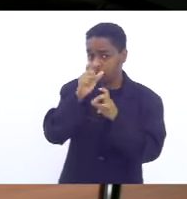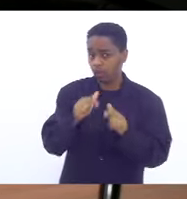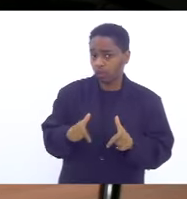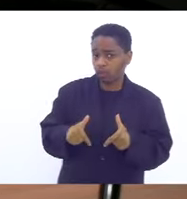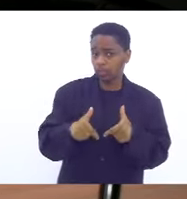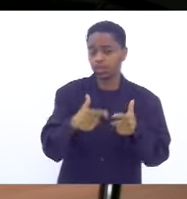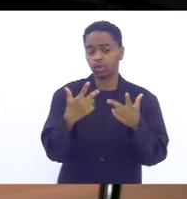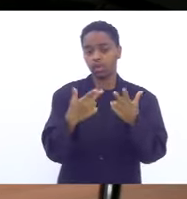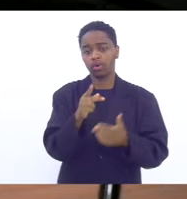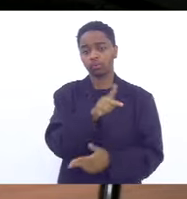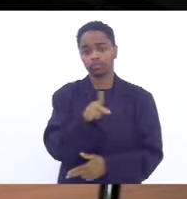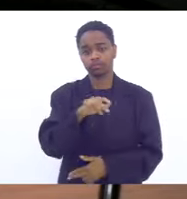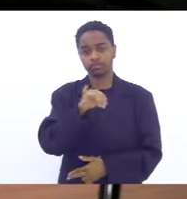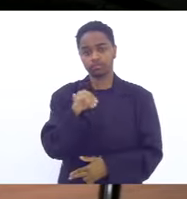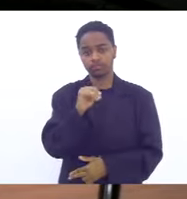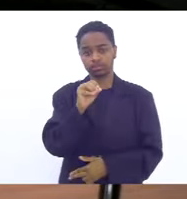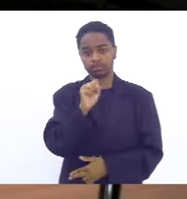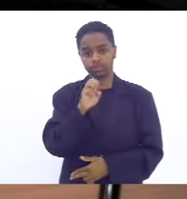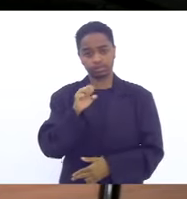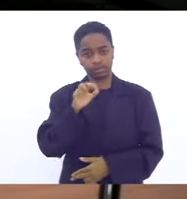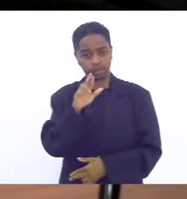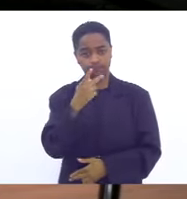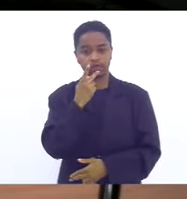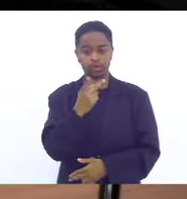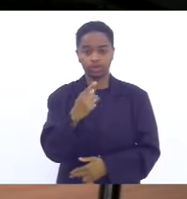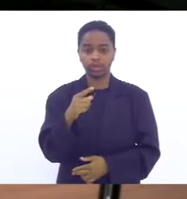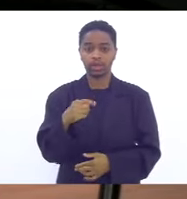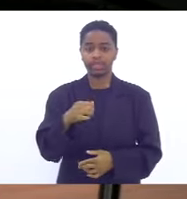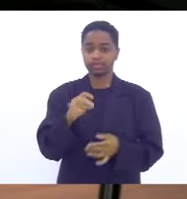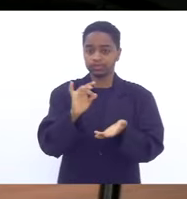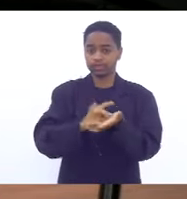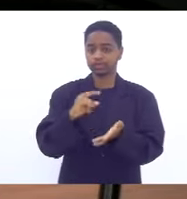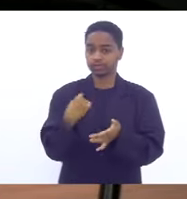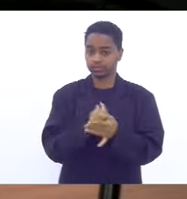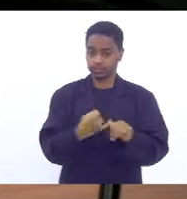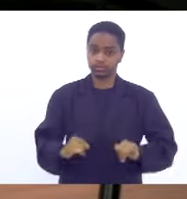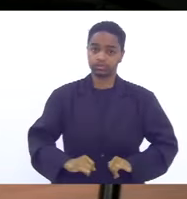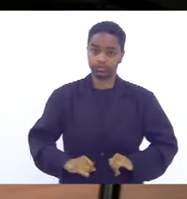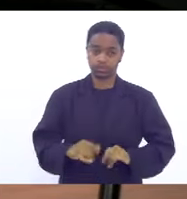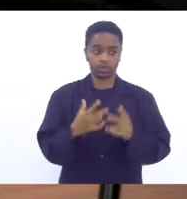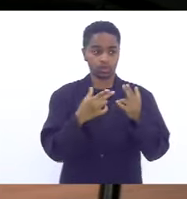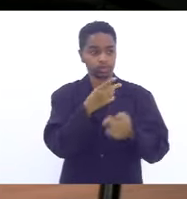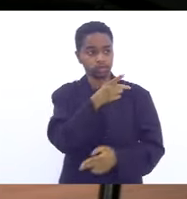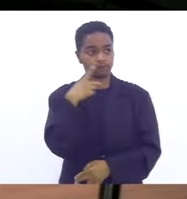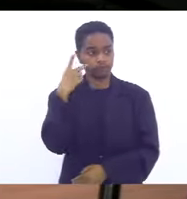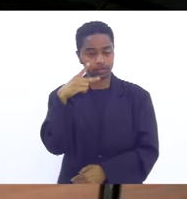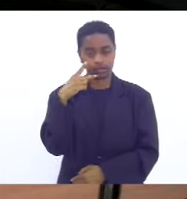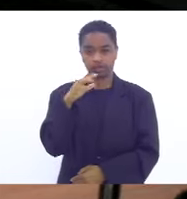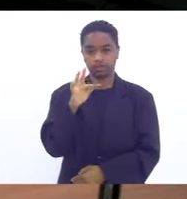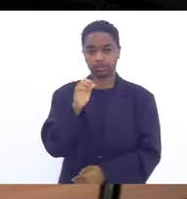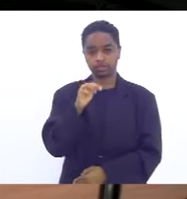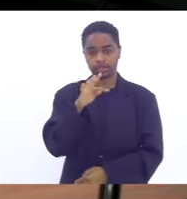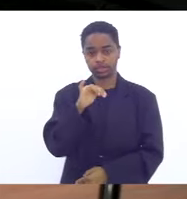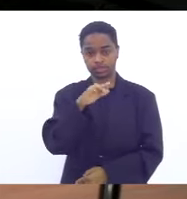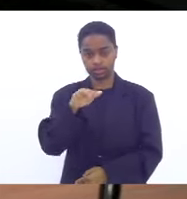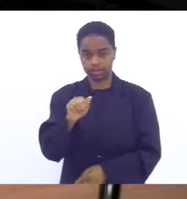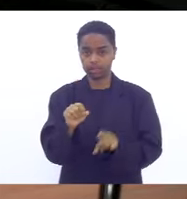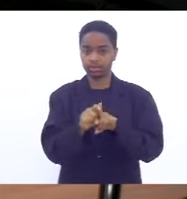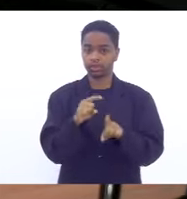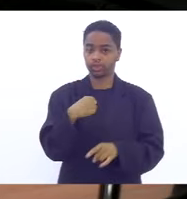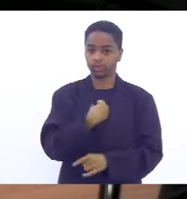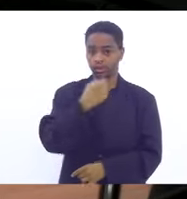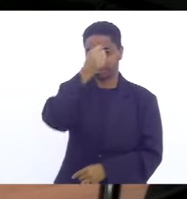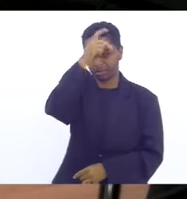Josemar falou, quem sofre na ponta somos nós, somos vereadores, né? Minha vereadora Fátima de Barra de São João está aí, nós,